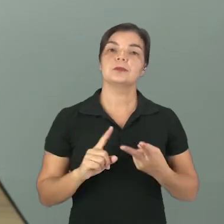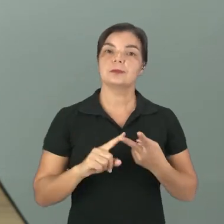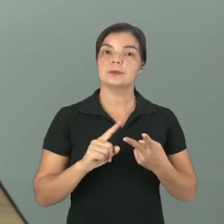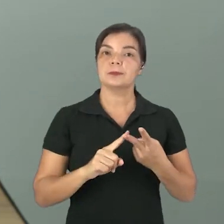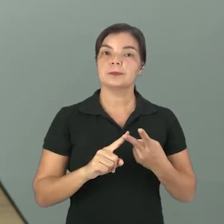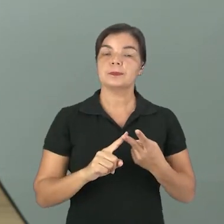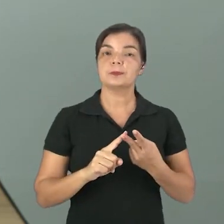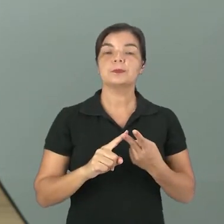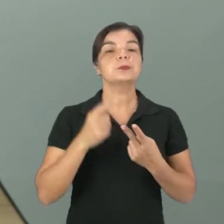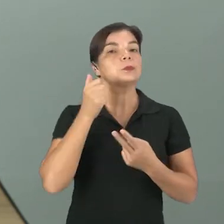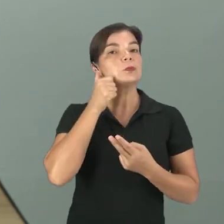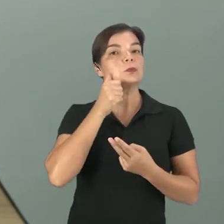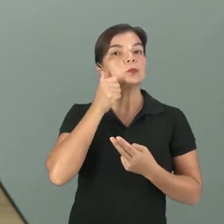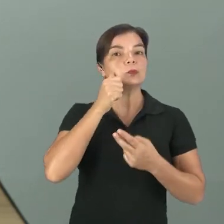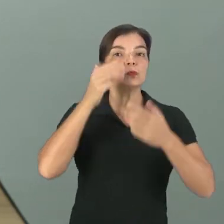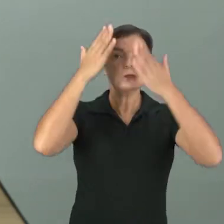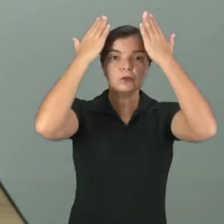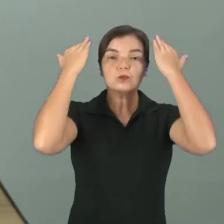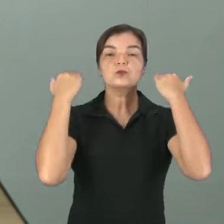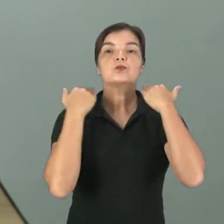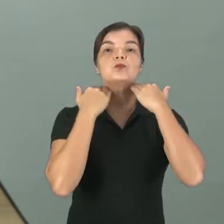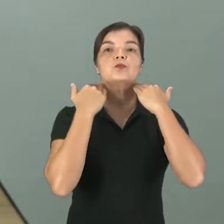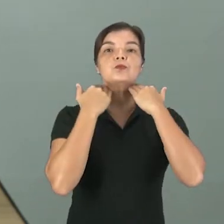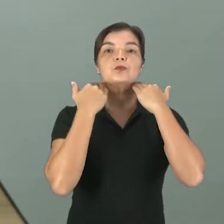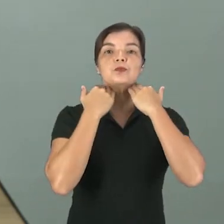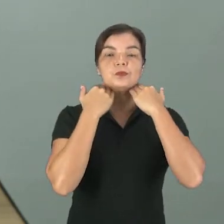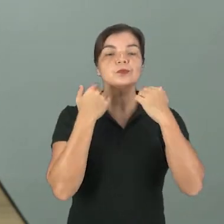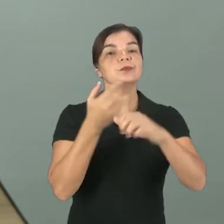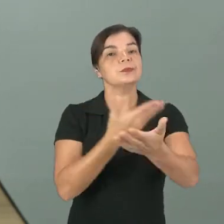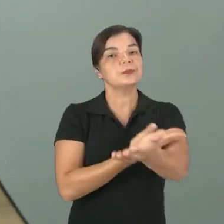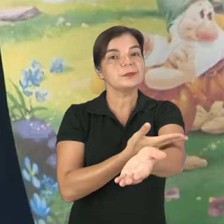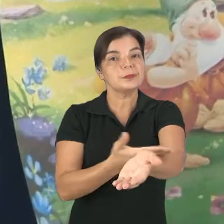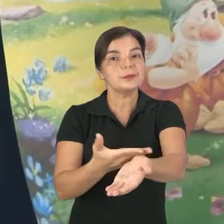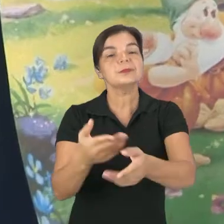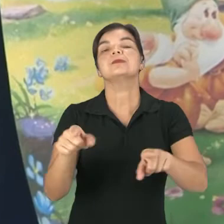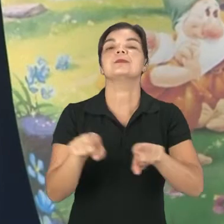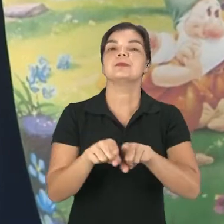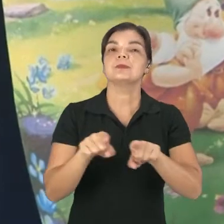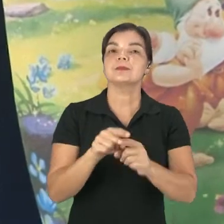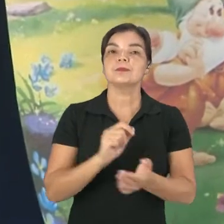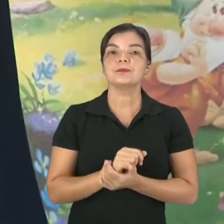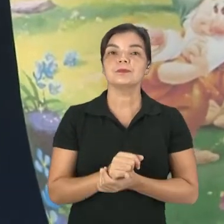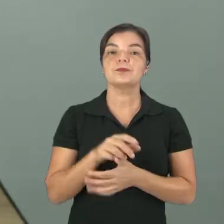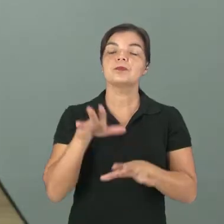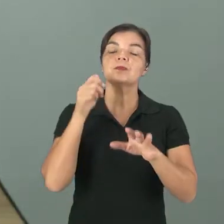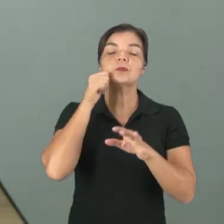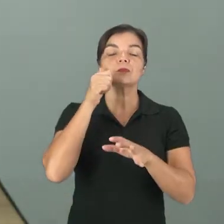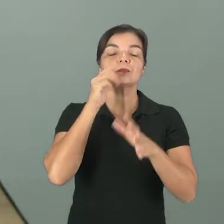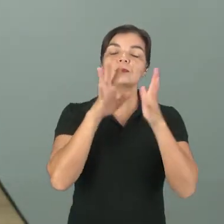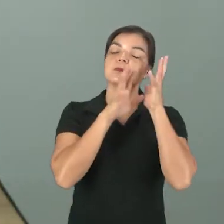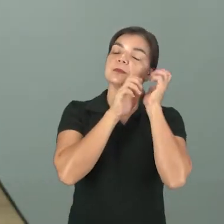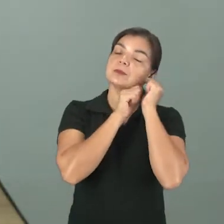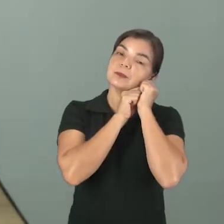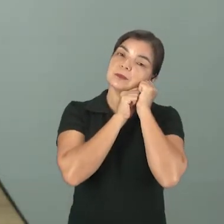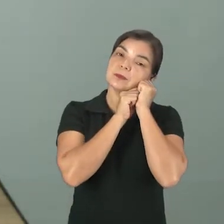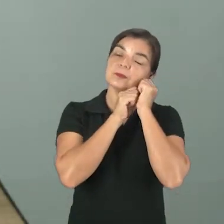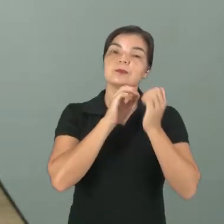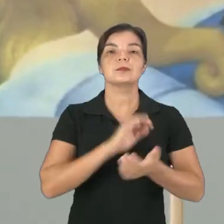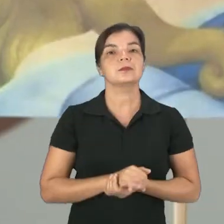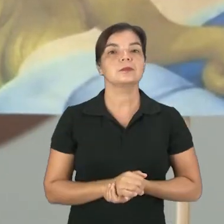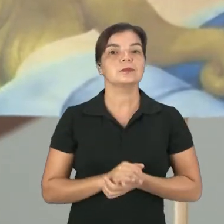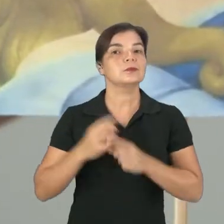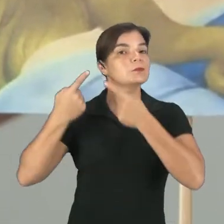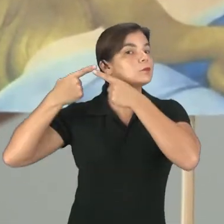a Branca de Neve e os Sete Anões. Temos a Bela Adormecida. Temos